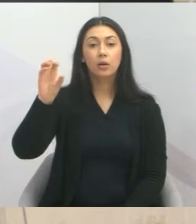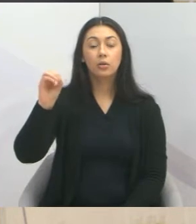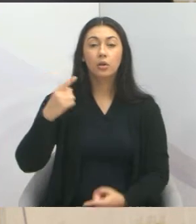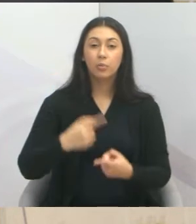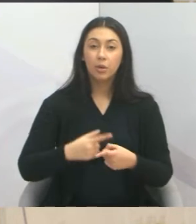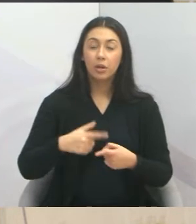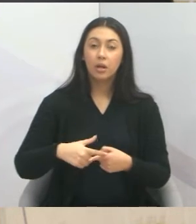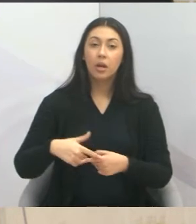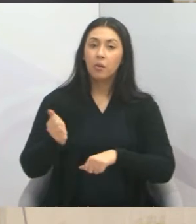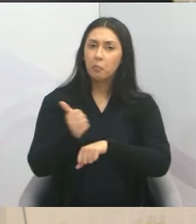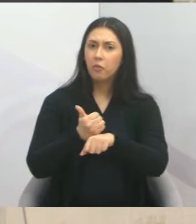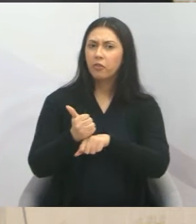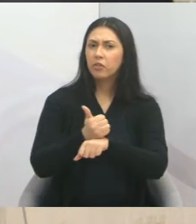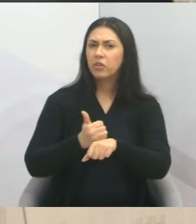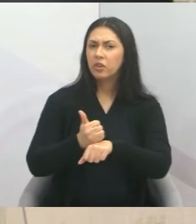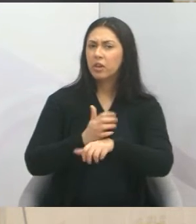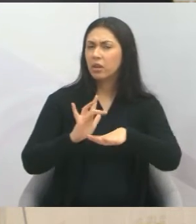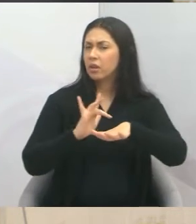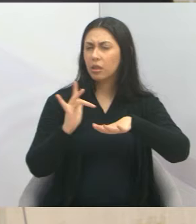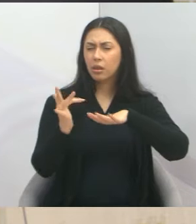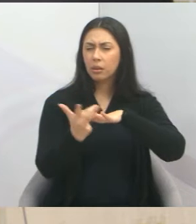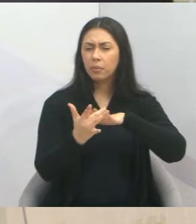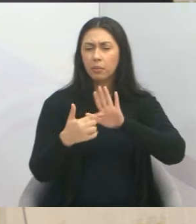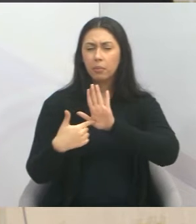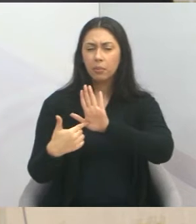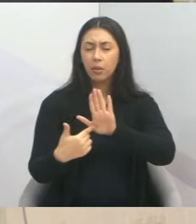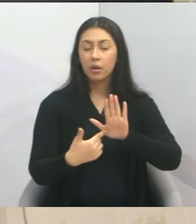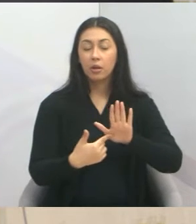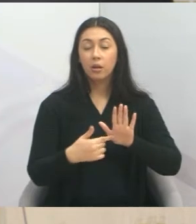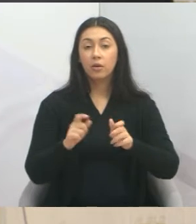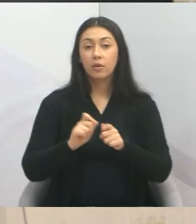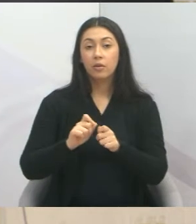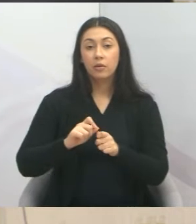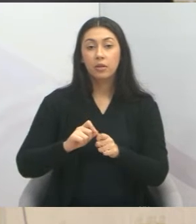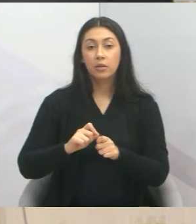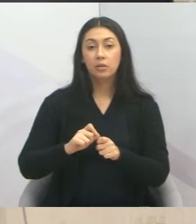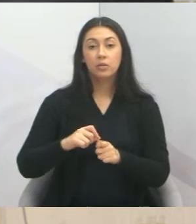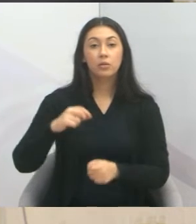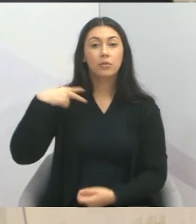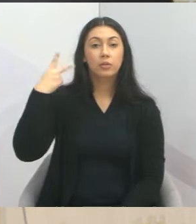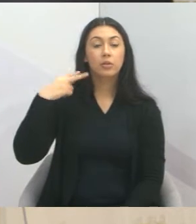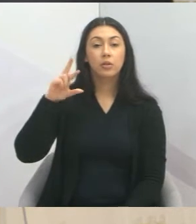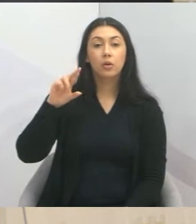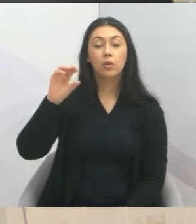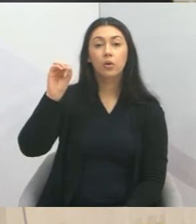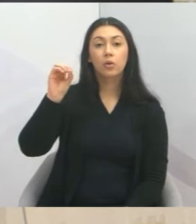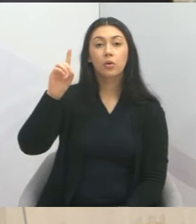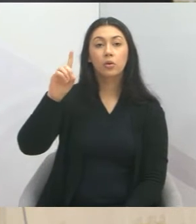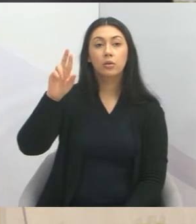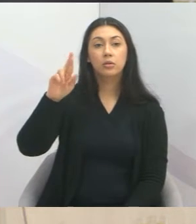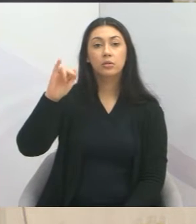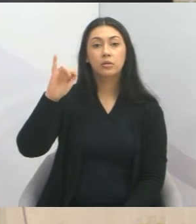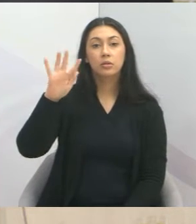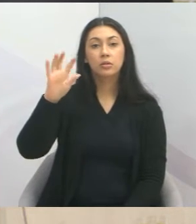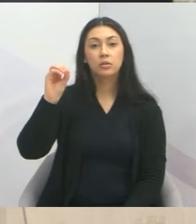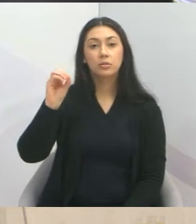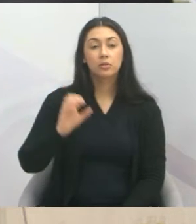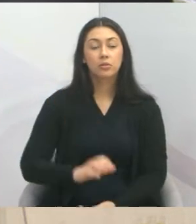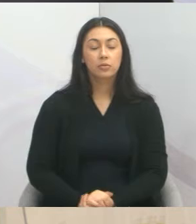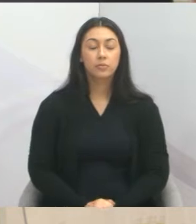de mídia comemorado no dia vinte e um de Junho autoria Rodrigo Salomão e